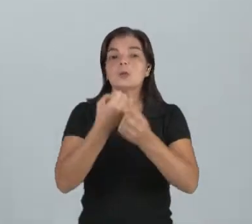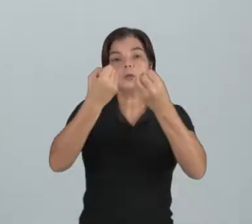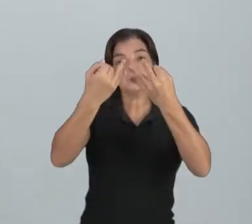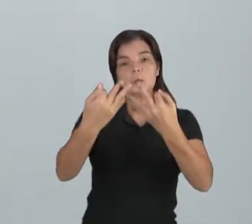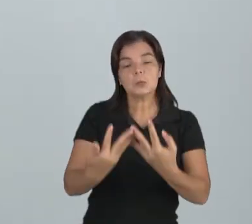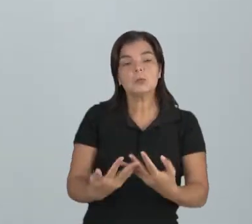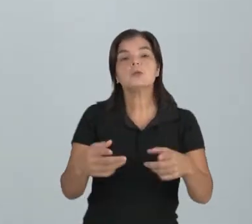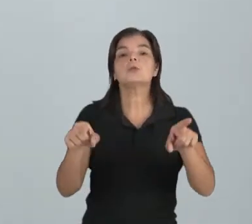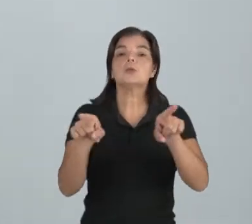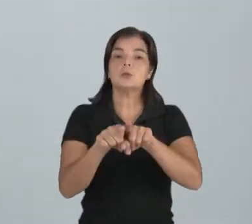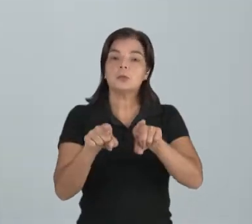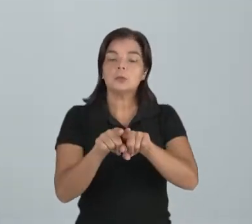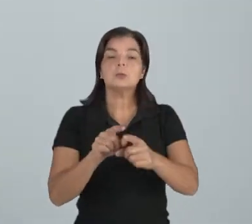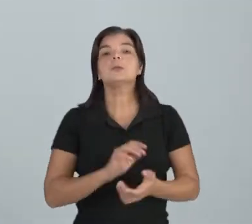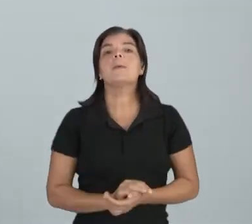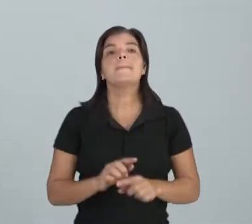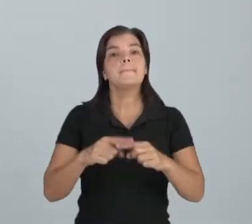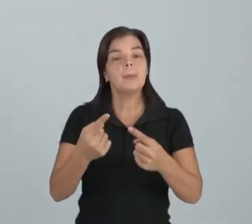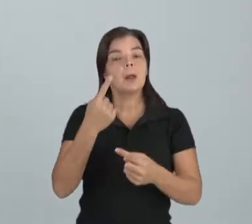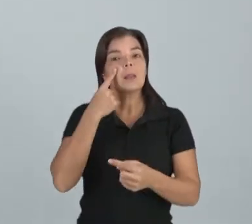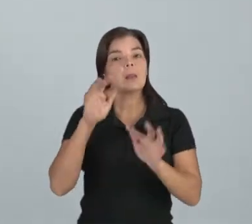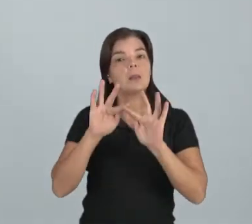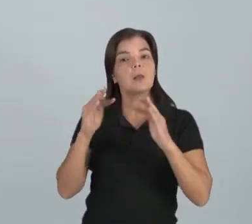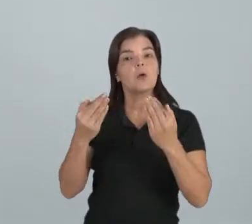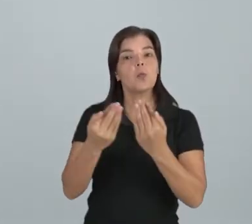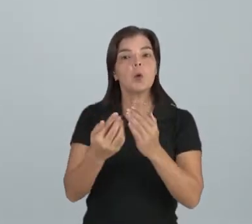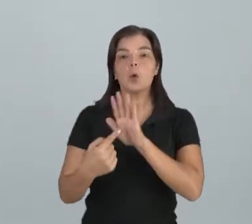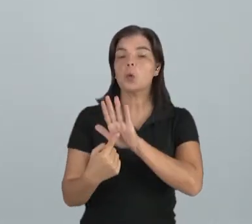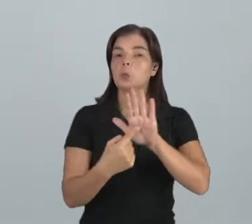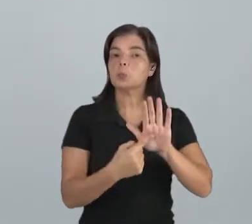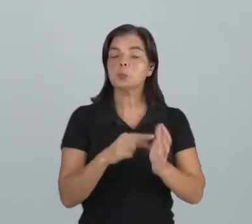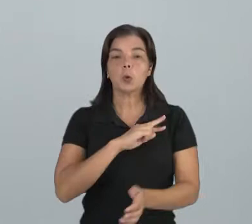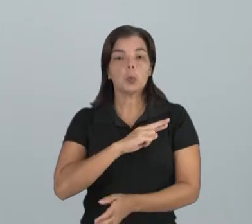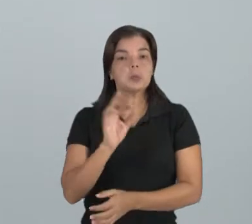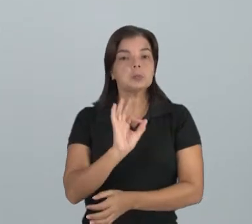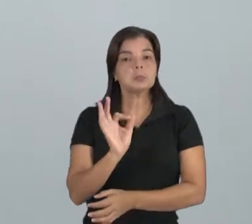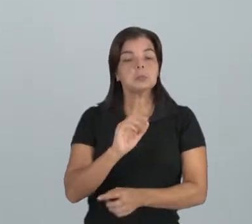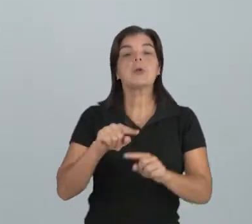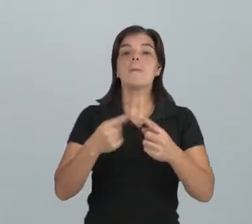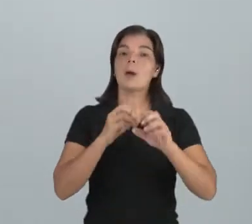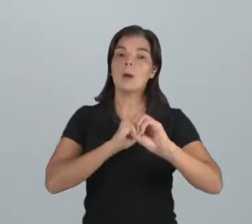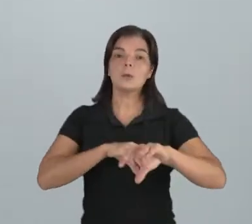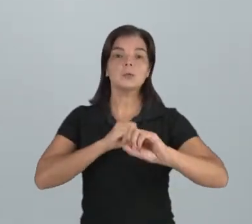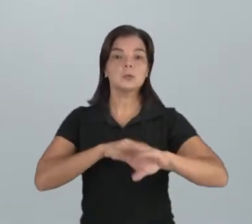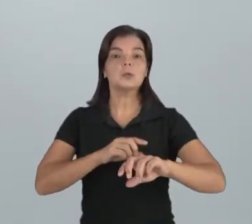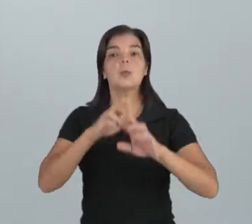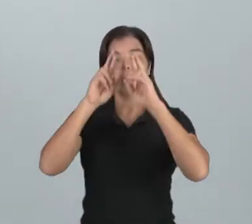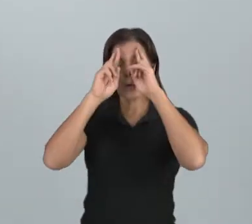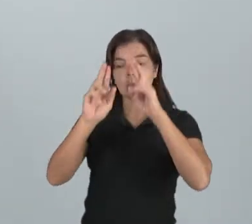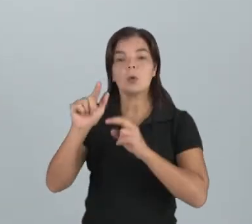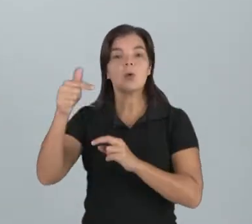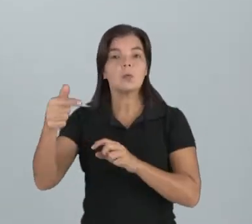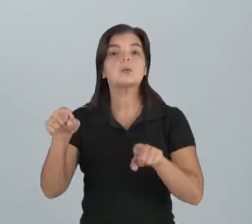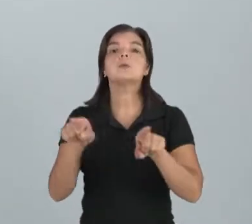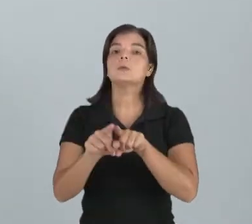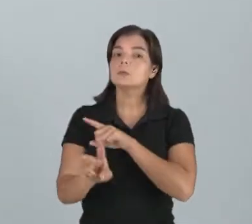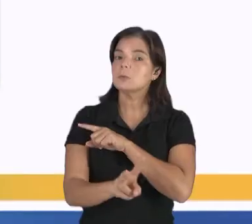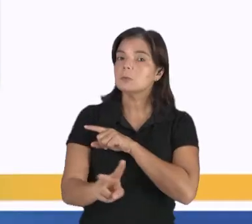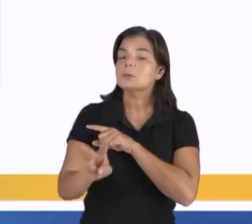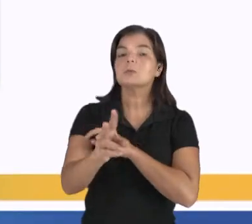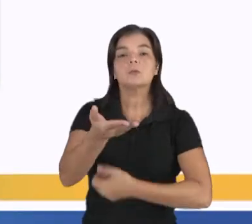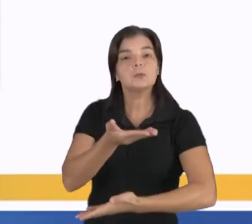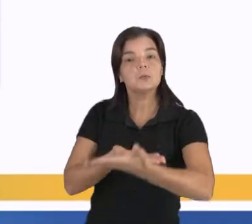de respeito, ok? Pode existir uma família que não apresenta nenhuma religião, mas vai ensinar respeito ao outro. E valores